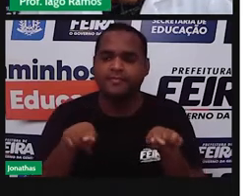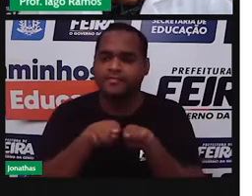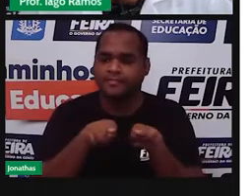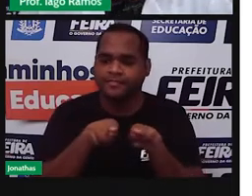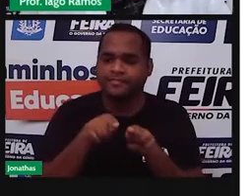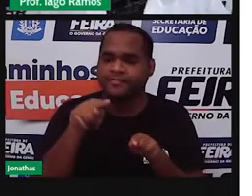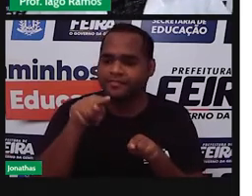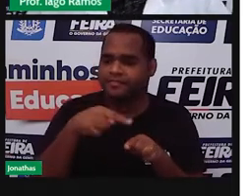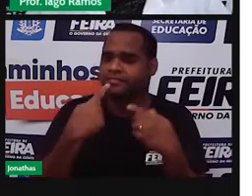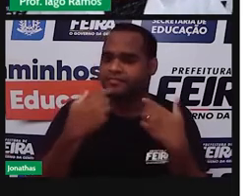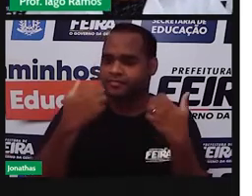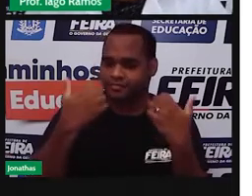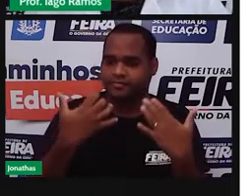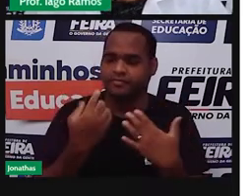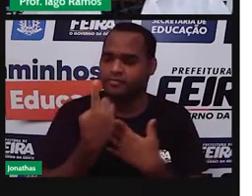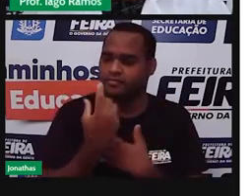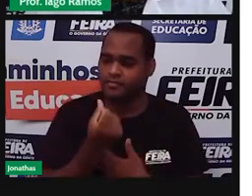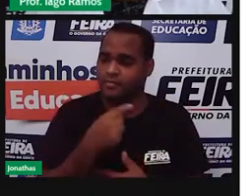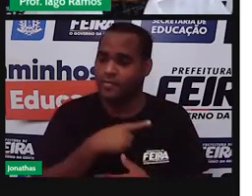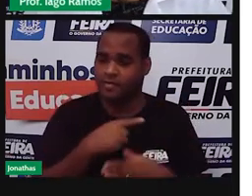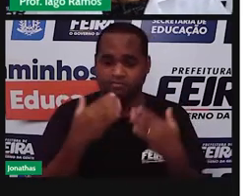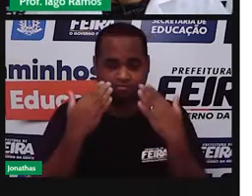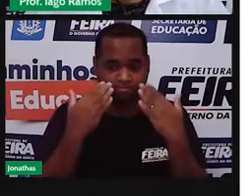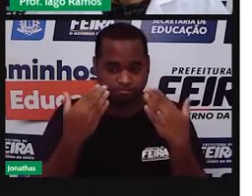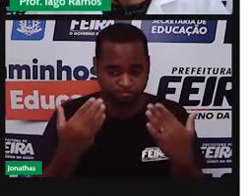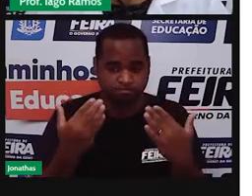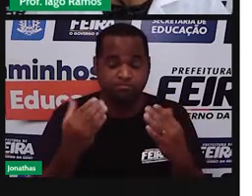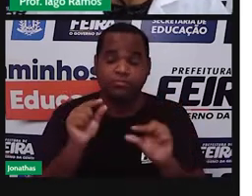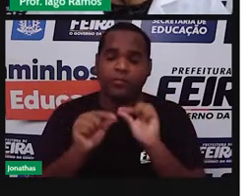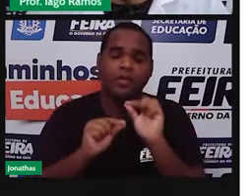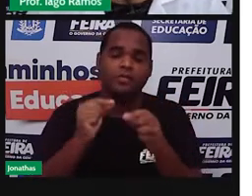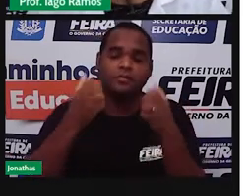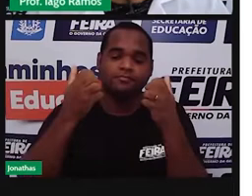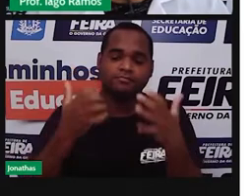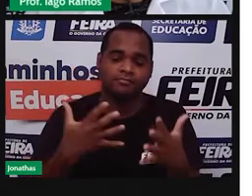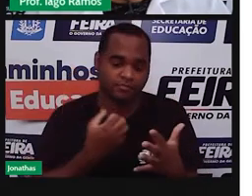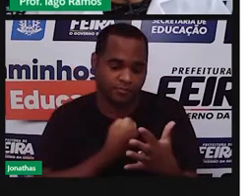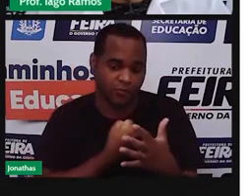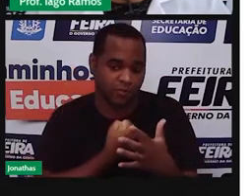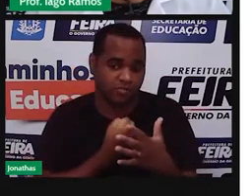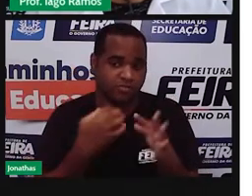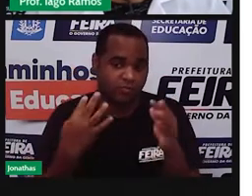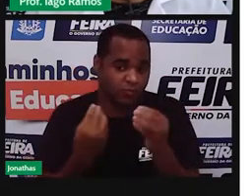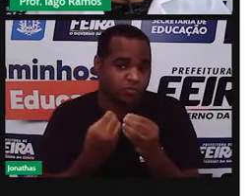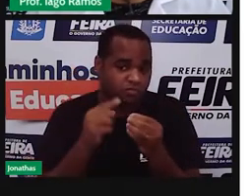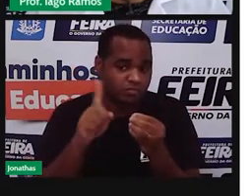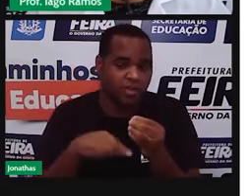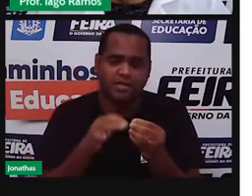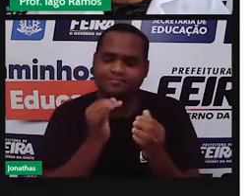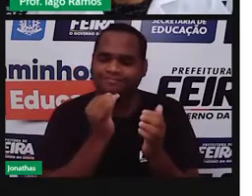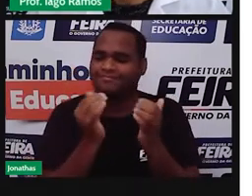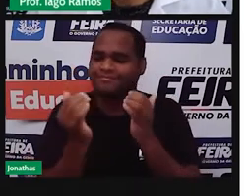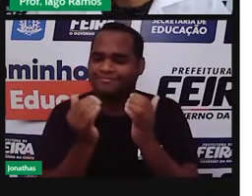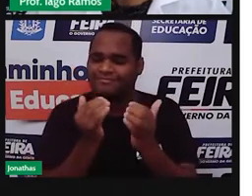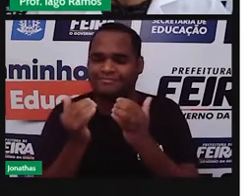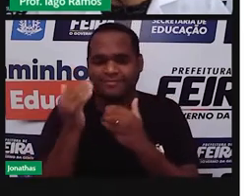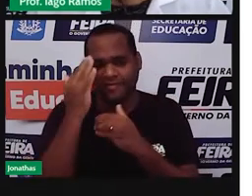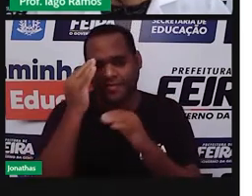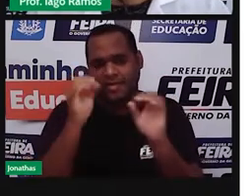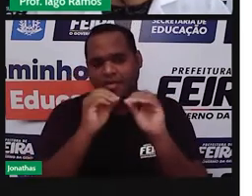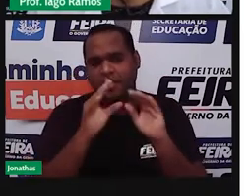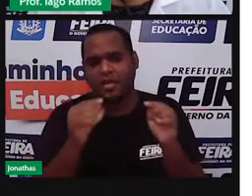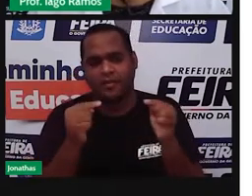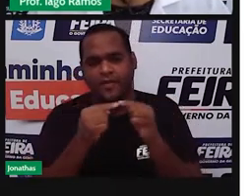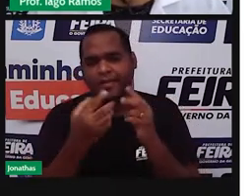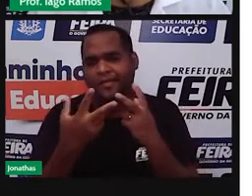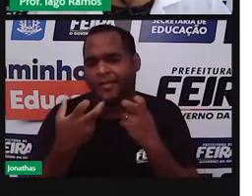número 16 eu apresentei para vocês os números inteiros, né? E aí a gente fez coisas lá